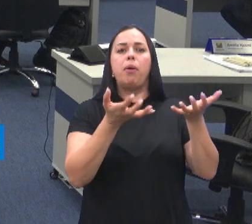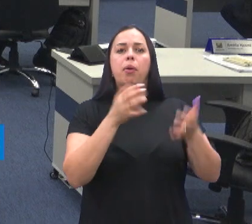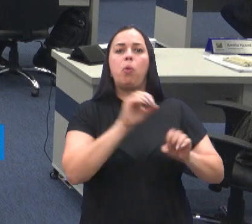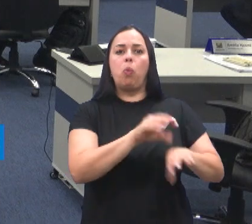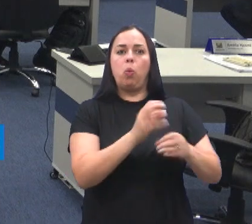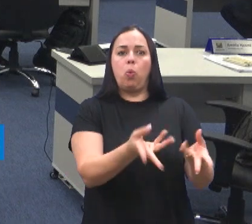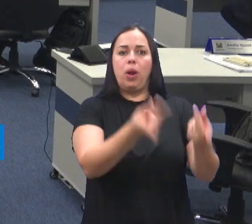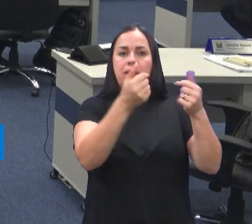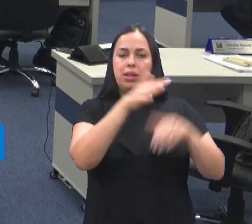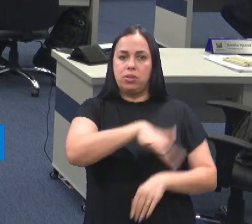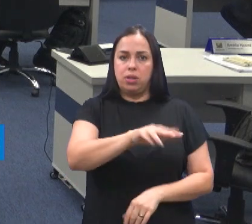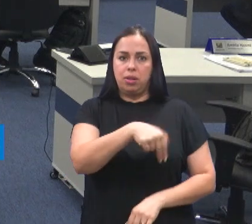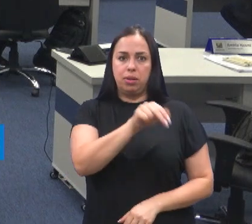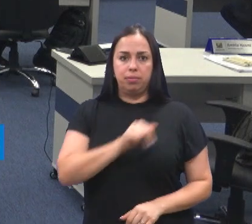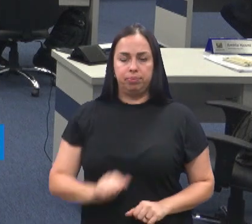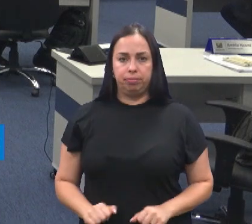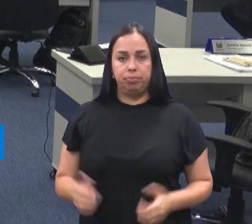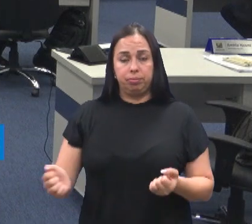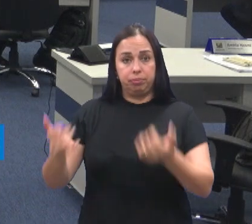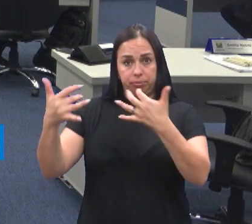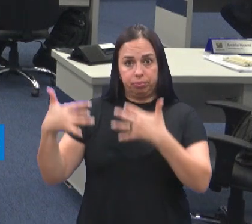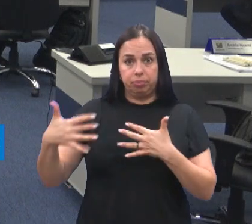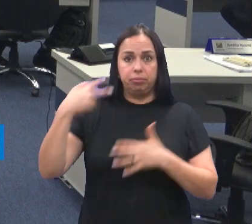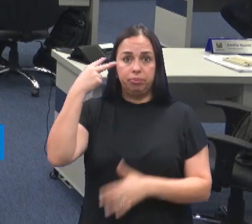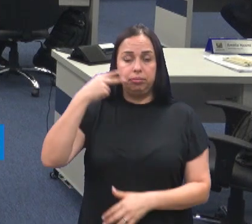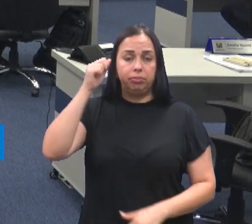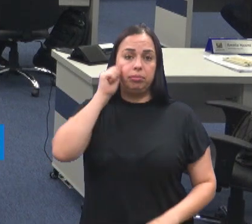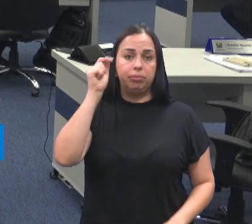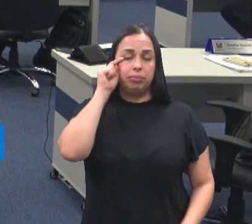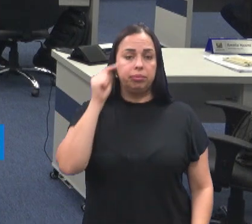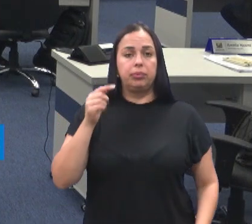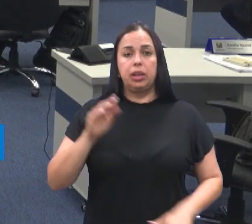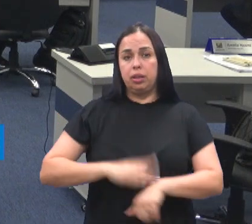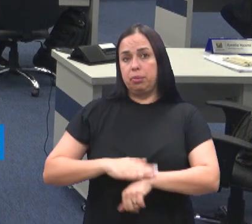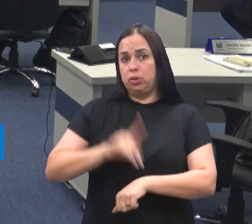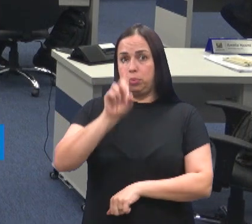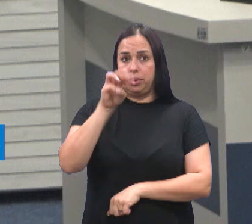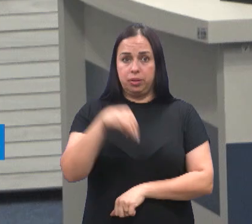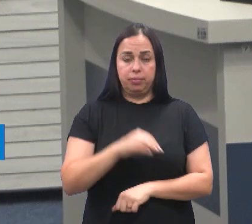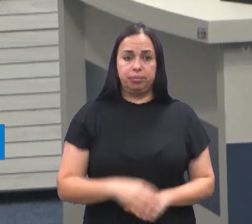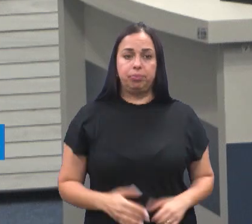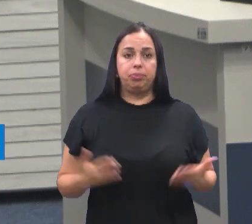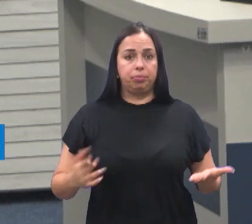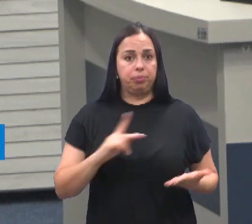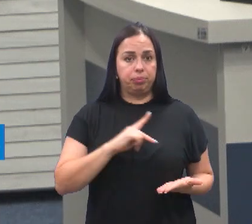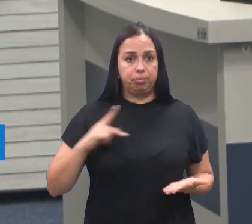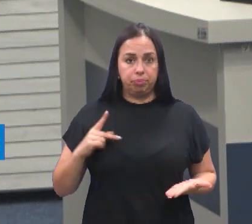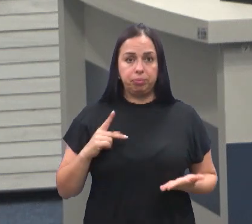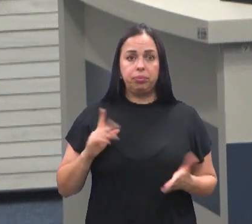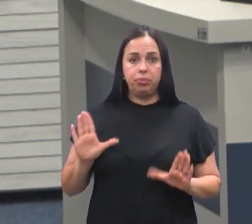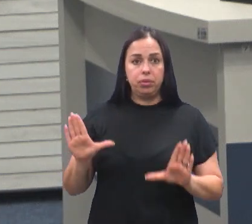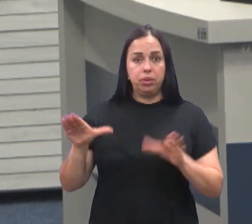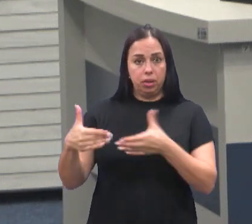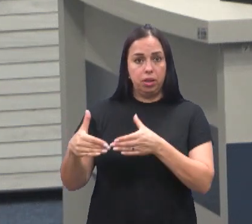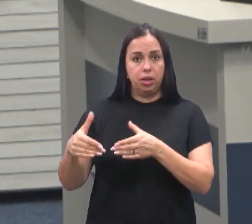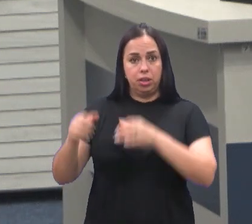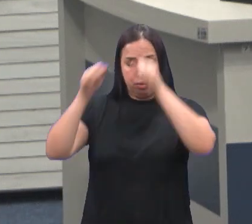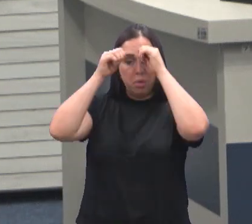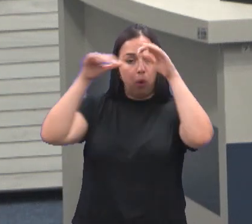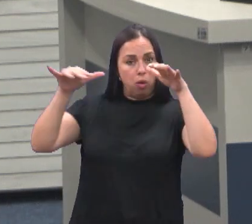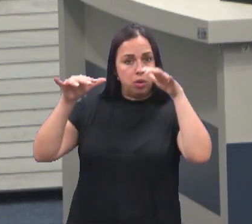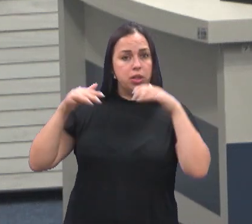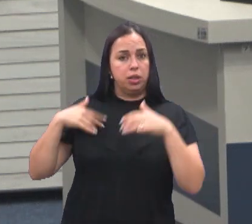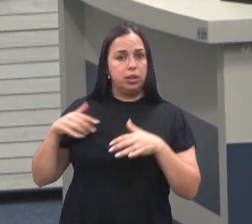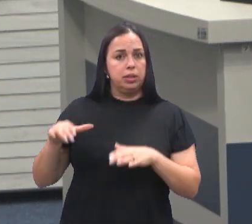Justificativo de votação, a vereadora Amélia Noronha, por tempo de 1 minuto. Senhor presidente, na comissão dos autistas,